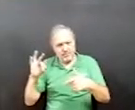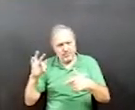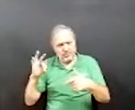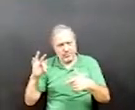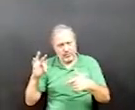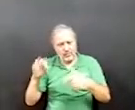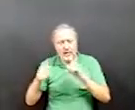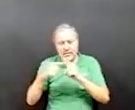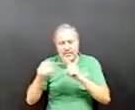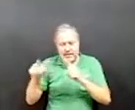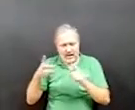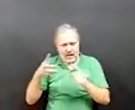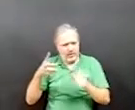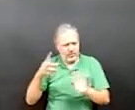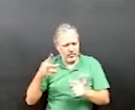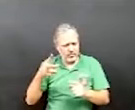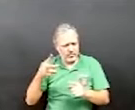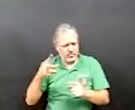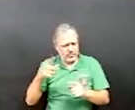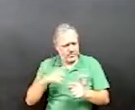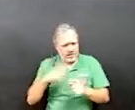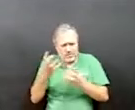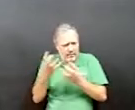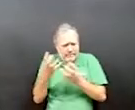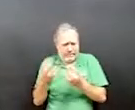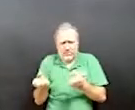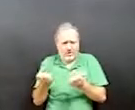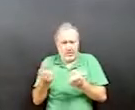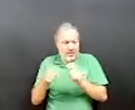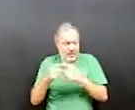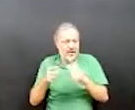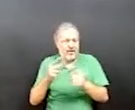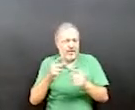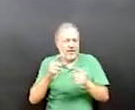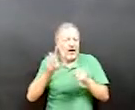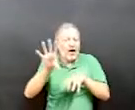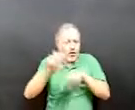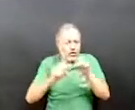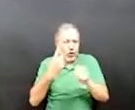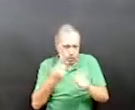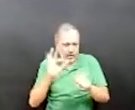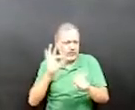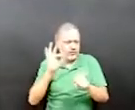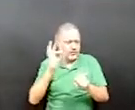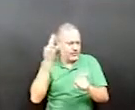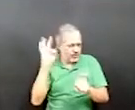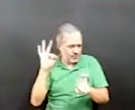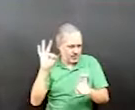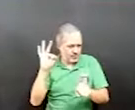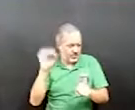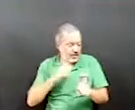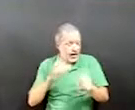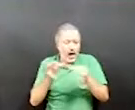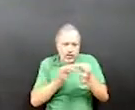pouquinho, porque eu vi que era, depois eu posso contar, mas aquilo não era aquilo que eu imaginei que eu ia gostar de fazer, né? E aí, dentro disso, eu tinha de me